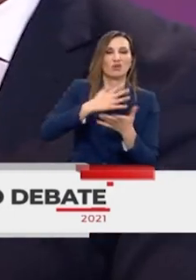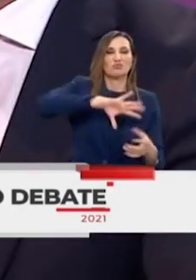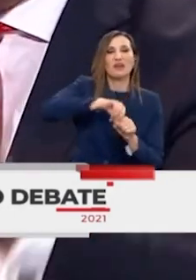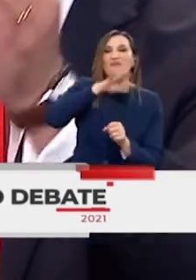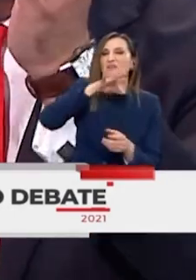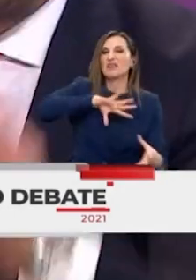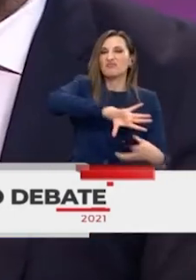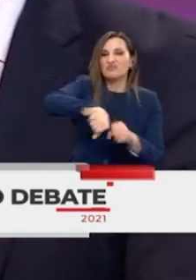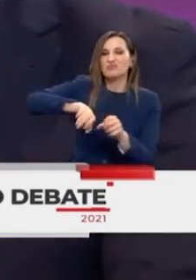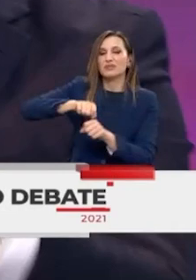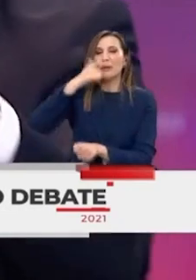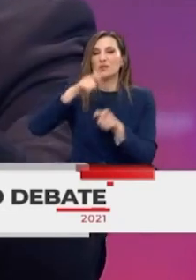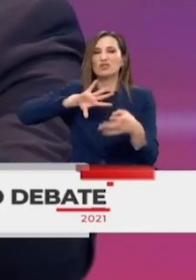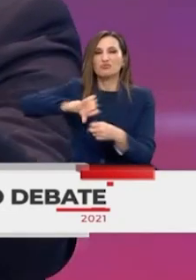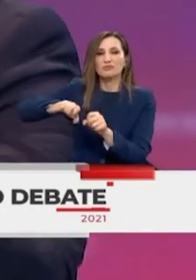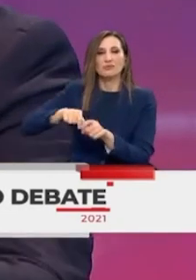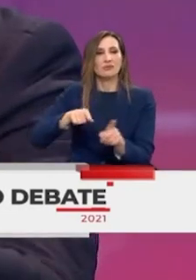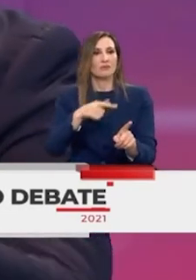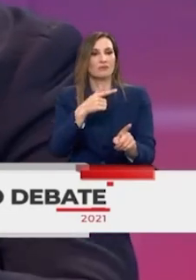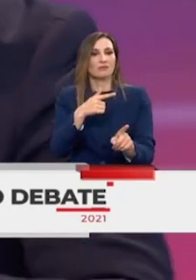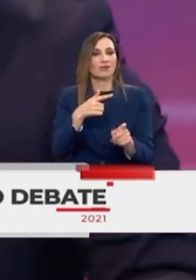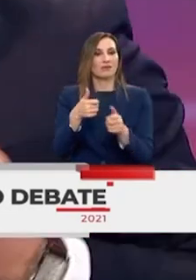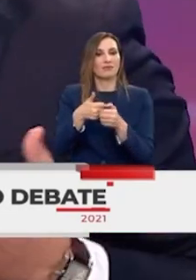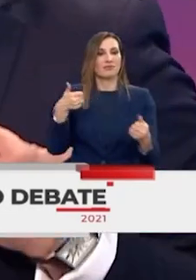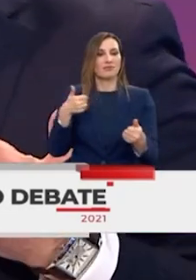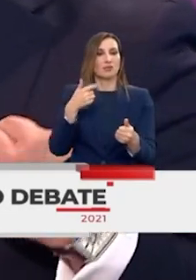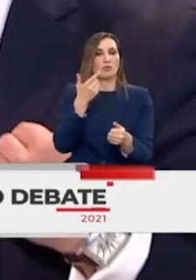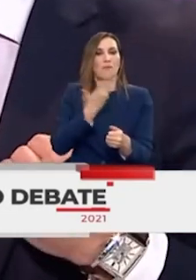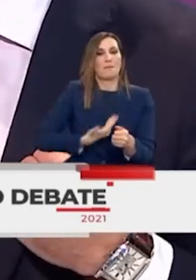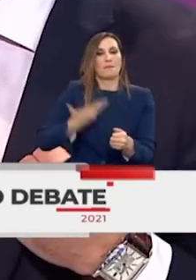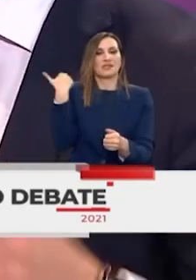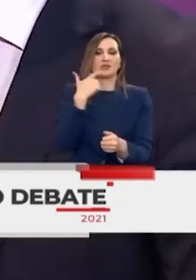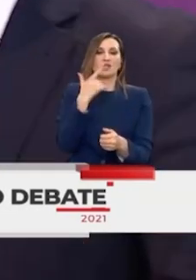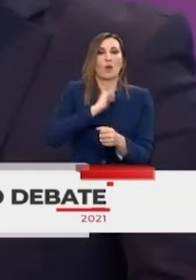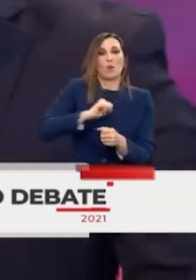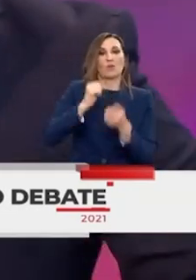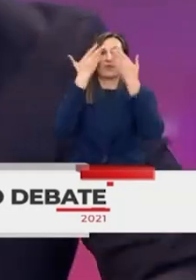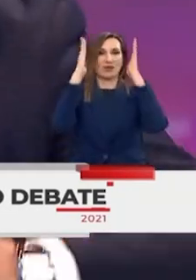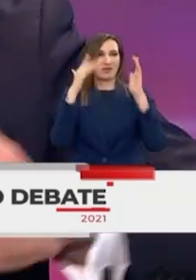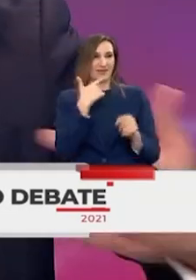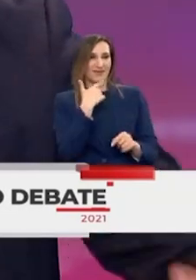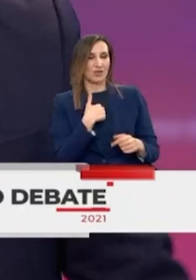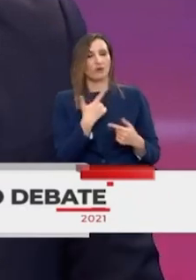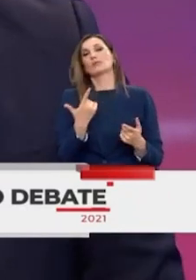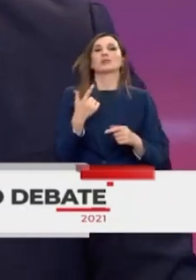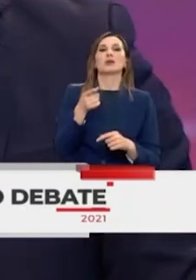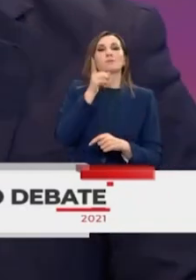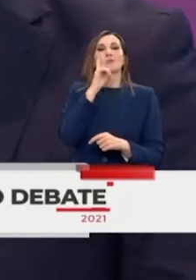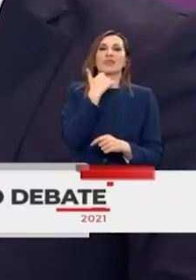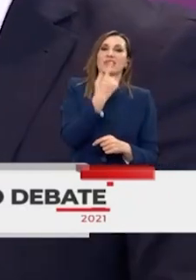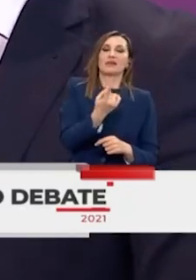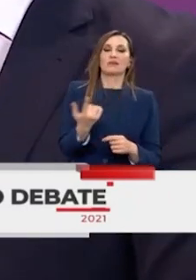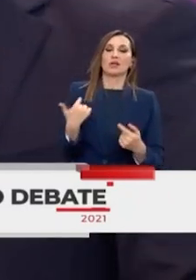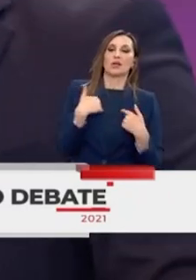de famílias, deram cabo de pessoas, e a doutora Gomes não se consegue demarcar desse passado dela. Diz que eu é que sou antidemocrático. E depois usa a sua autoridade para dizer: bom,